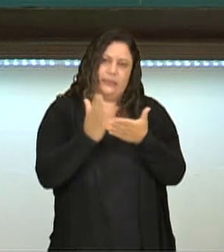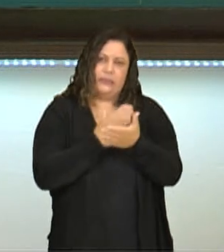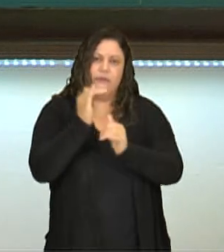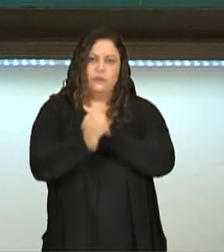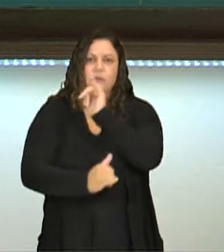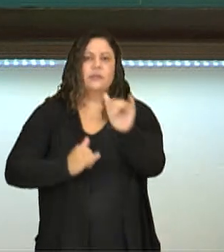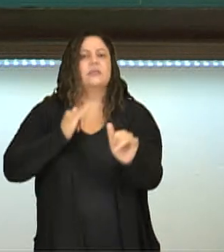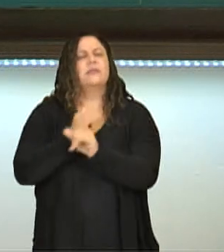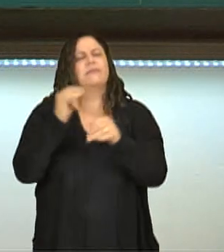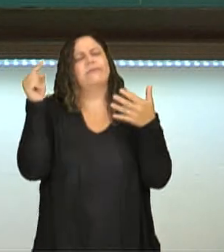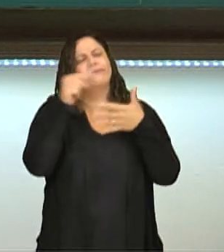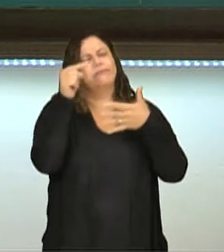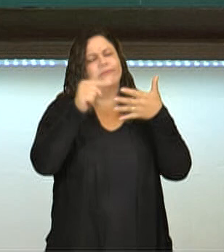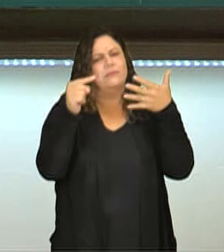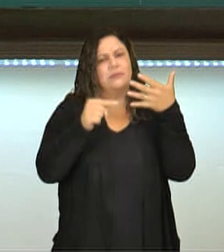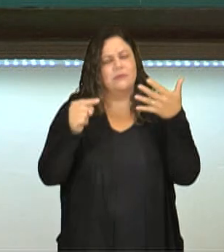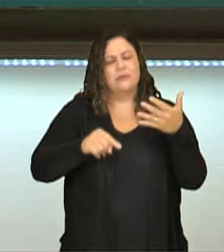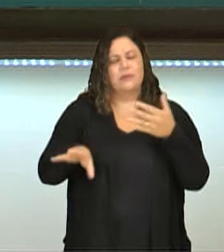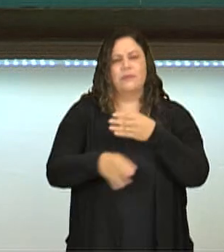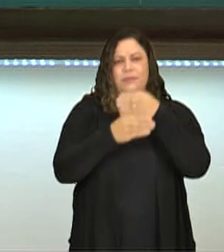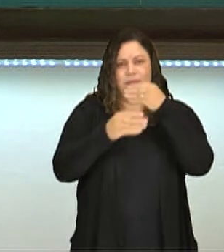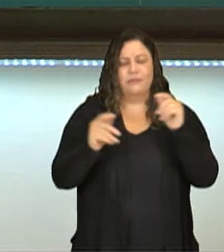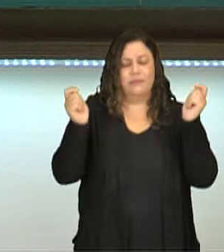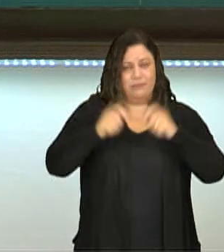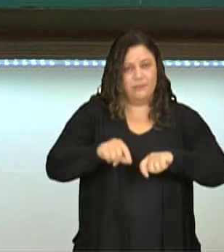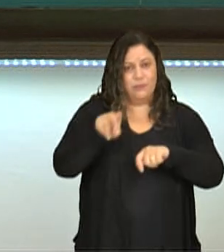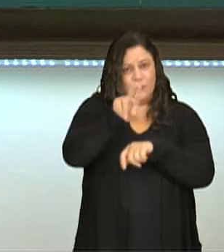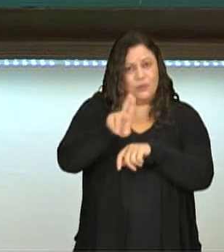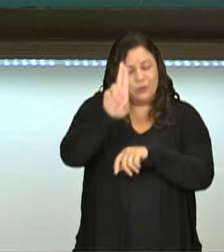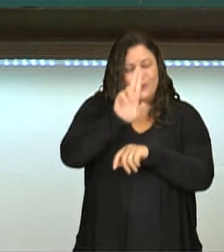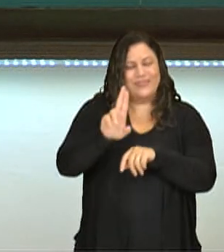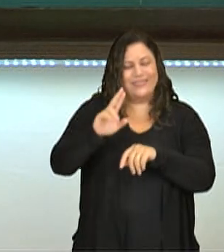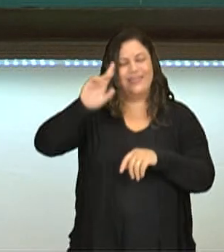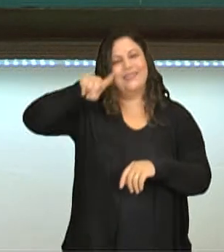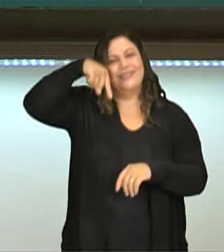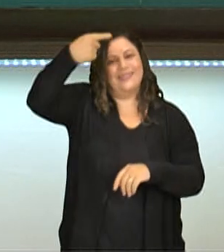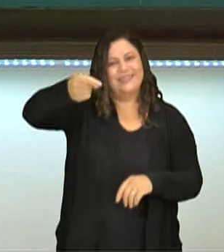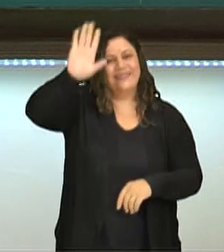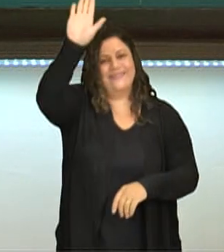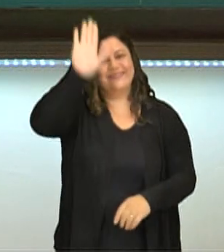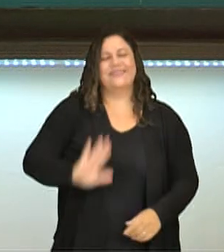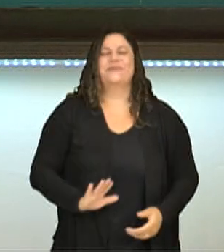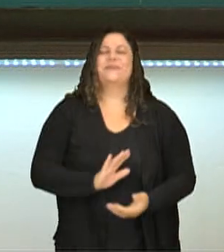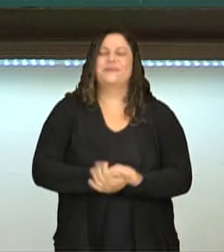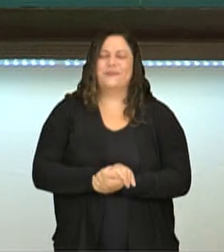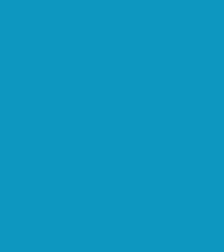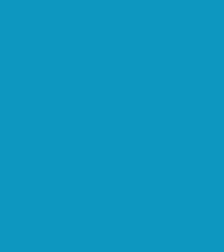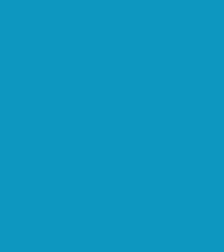internet e diversos recursos que você tem em mão, ok? Então até uma próxima, valeu!